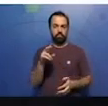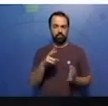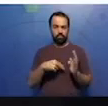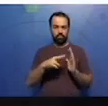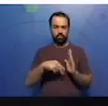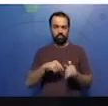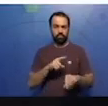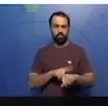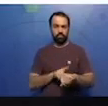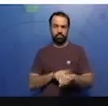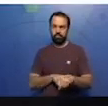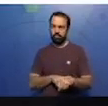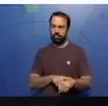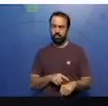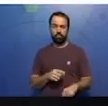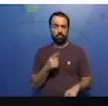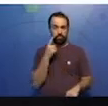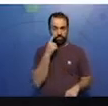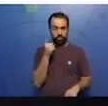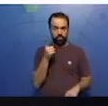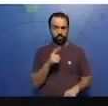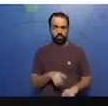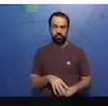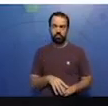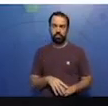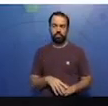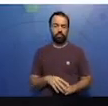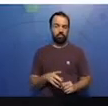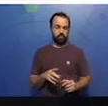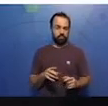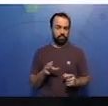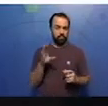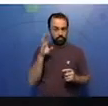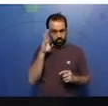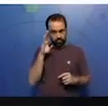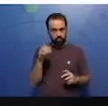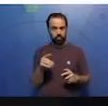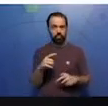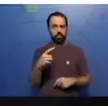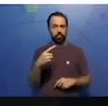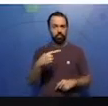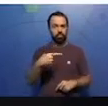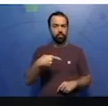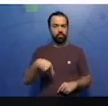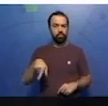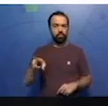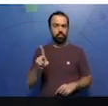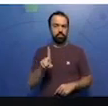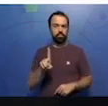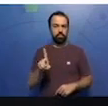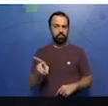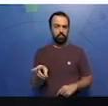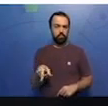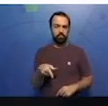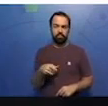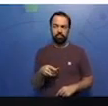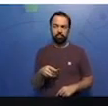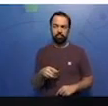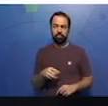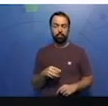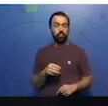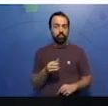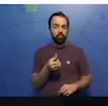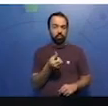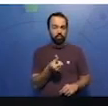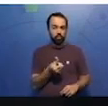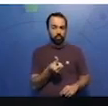nos relógios. Olha lá, reparem bem nos ponteiros. Isso mesmo, 6